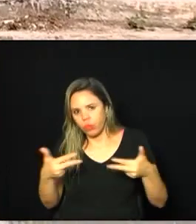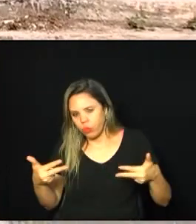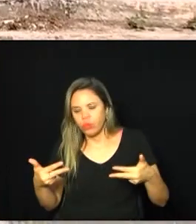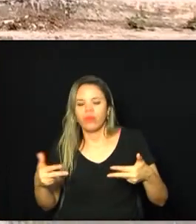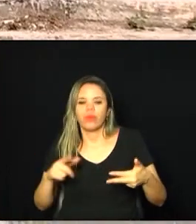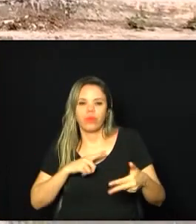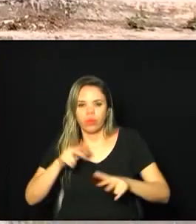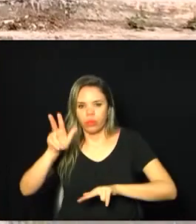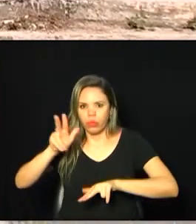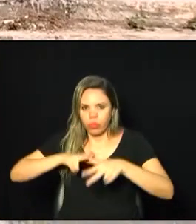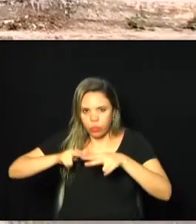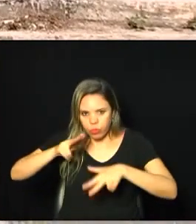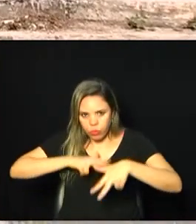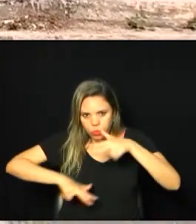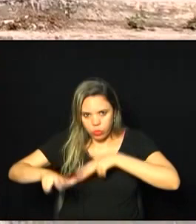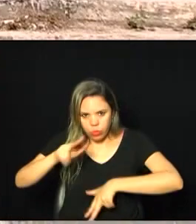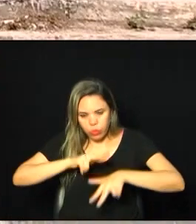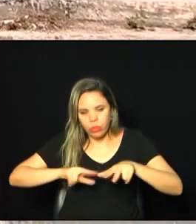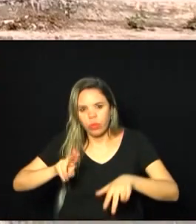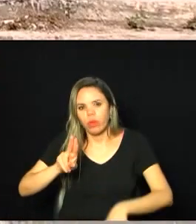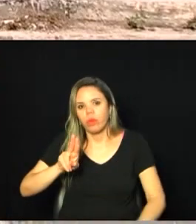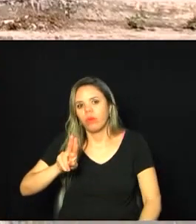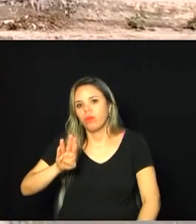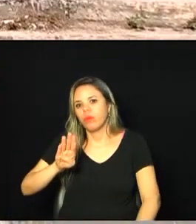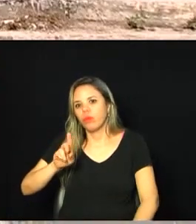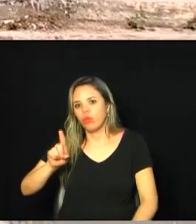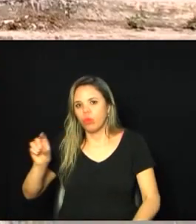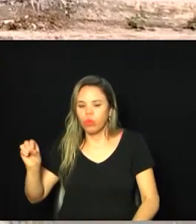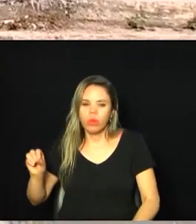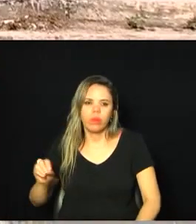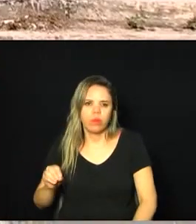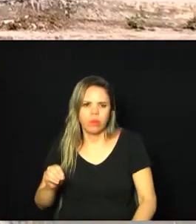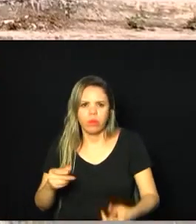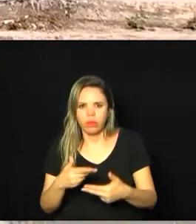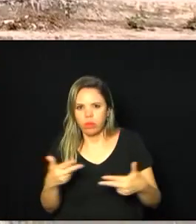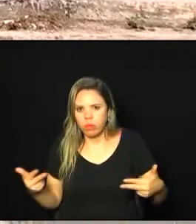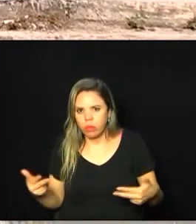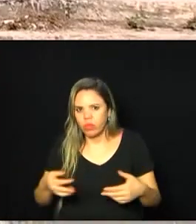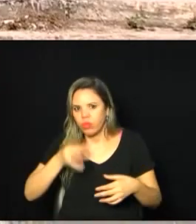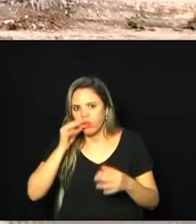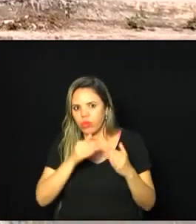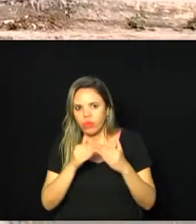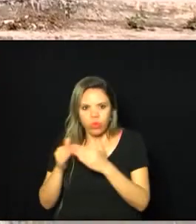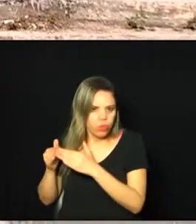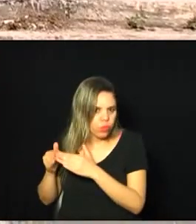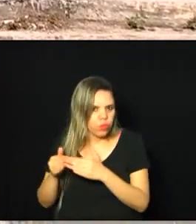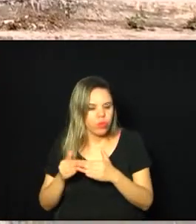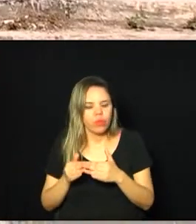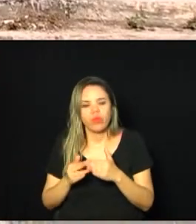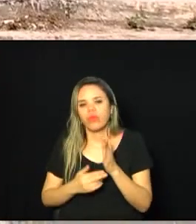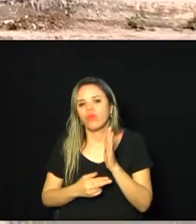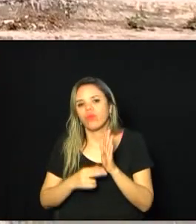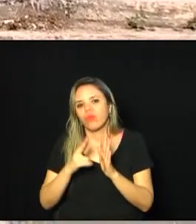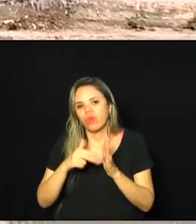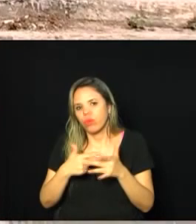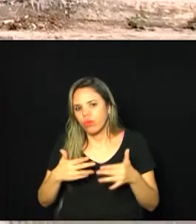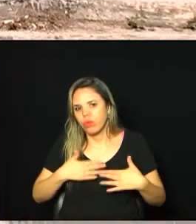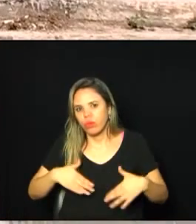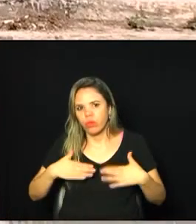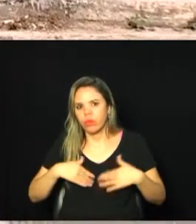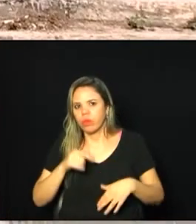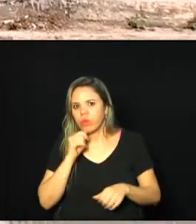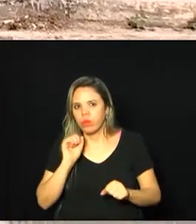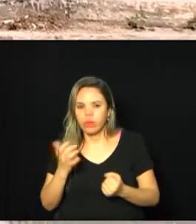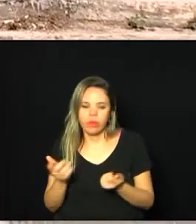Já temos também. Temos o café com as vizinhas, temos saraus. Tudo está um pouco assim, tranquilo por conta